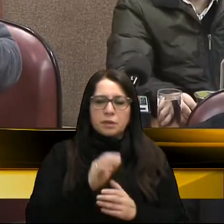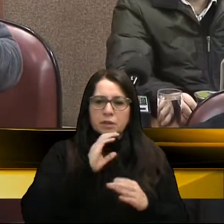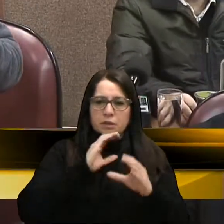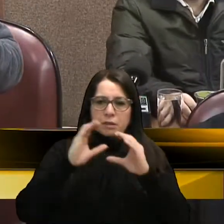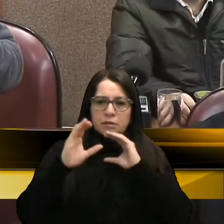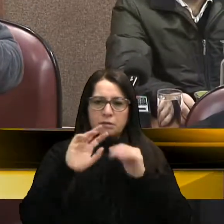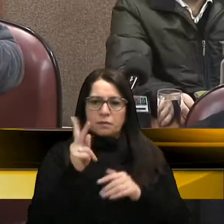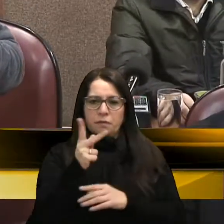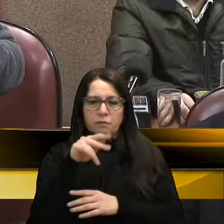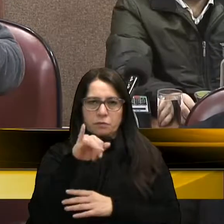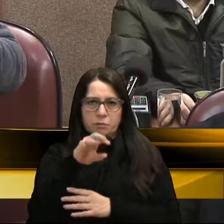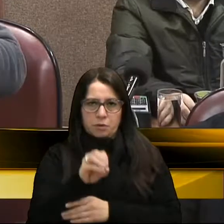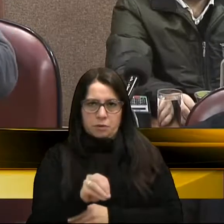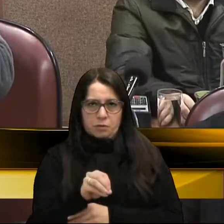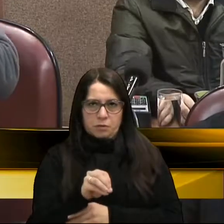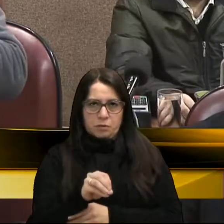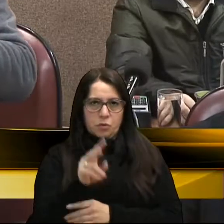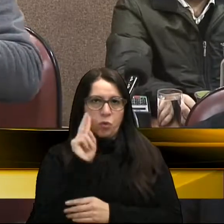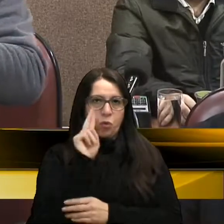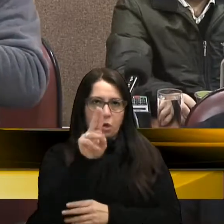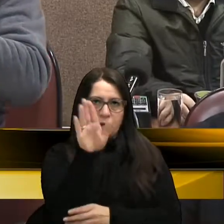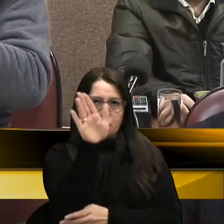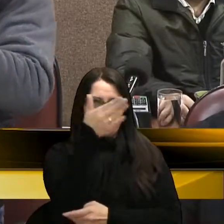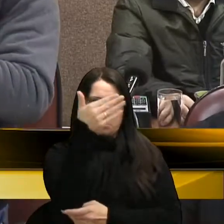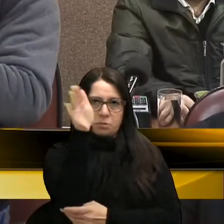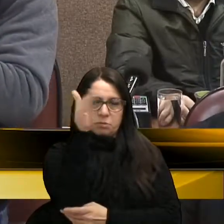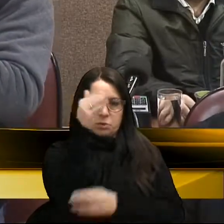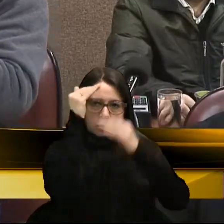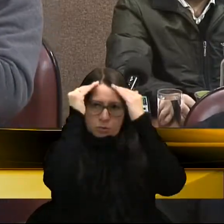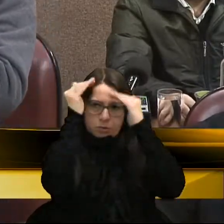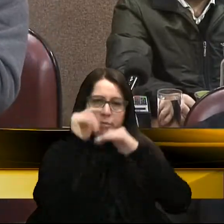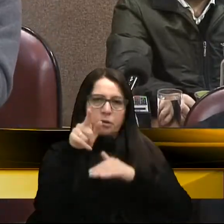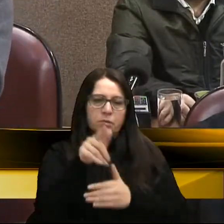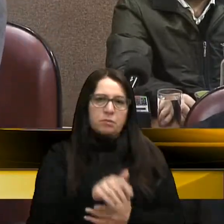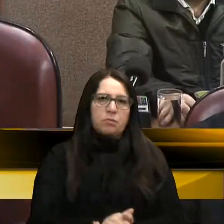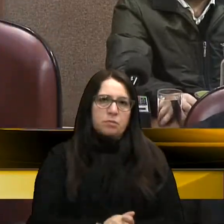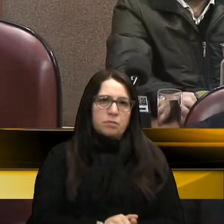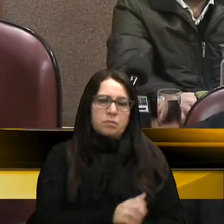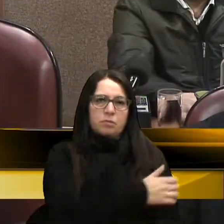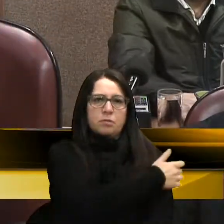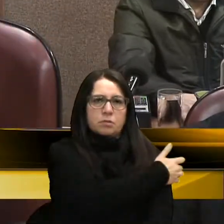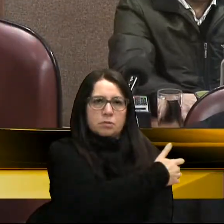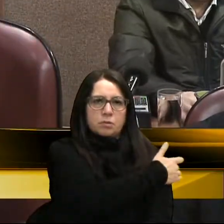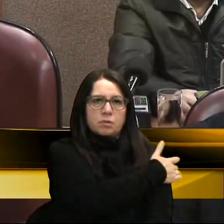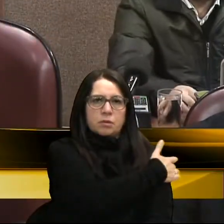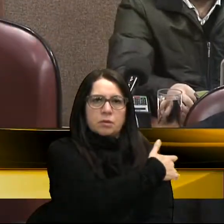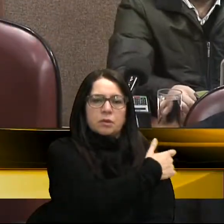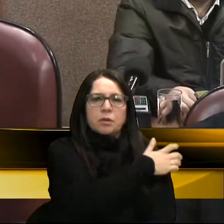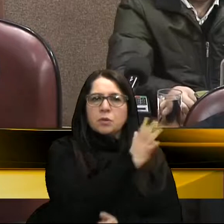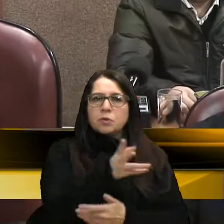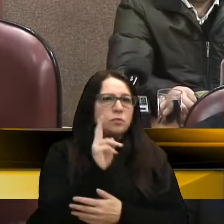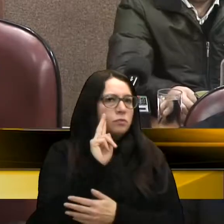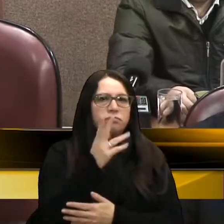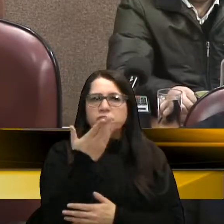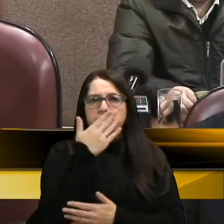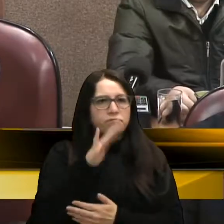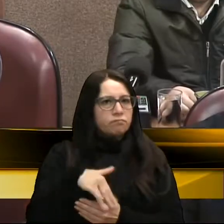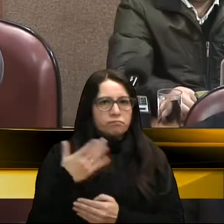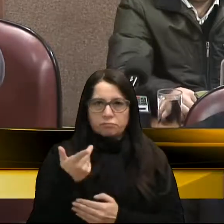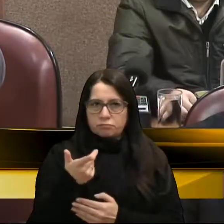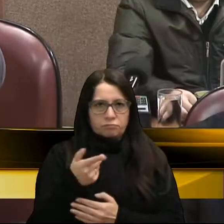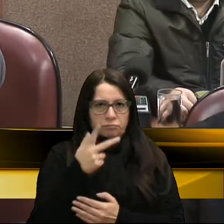hino, olhando para a bandeira, um respeito. Hoje em dia a gente não vê isso.